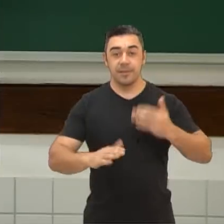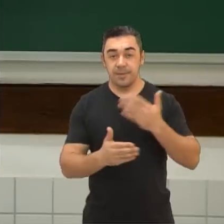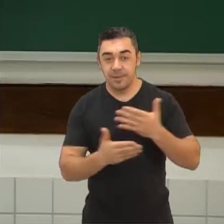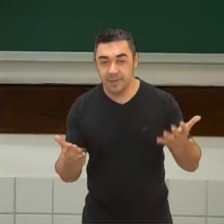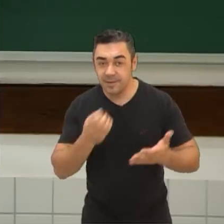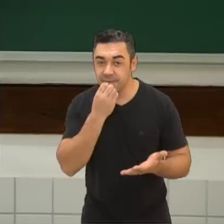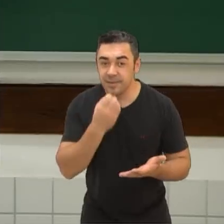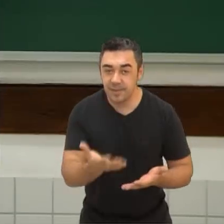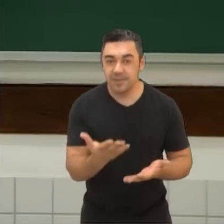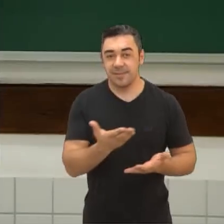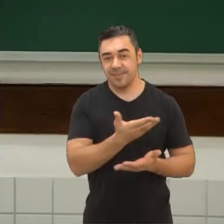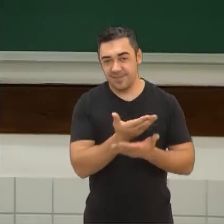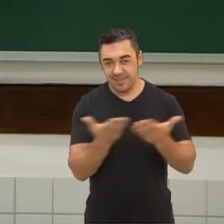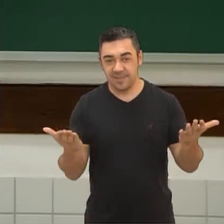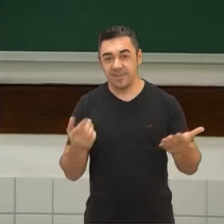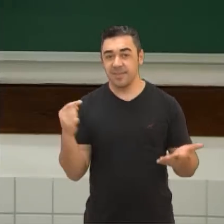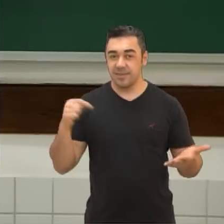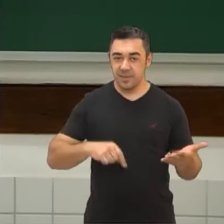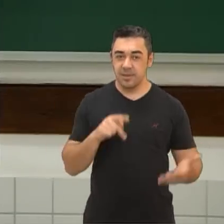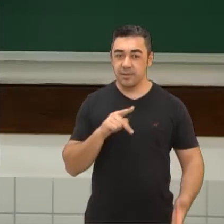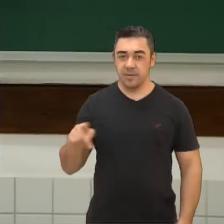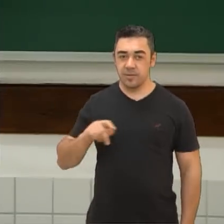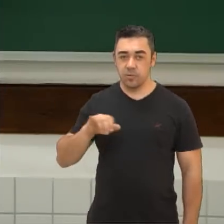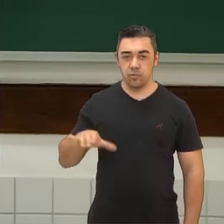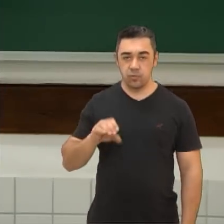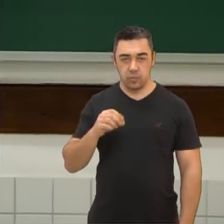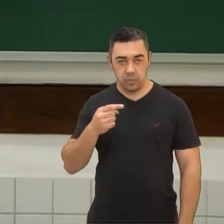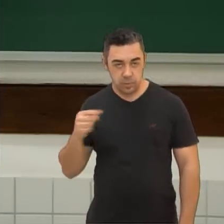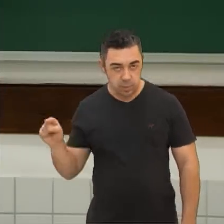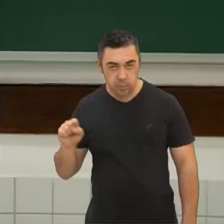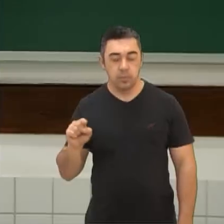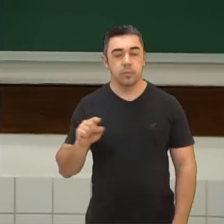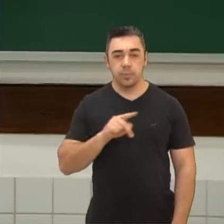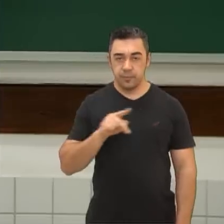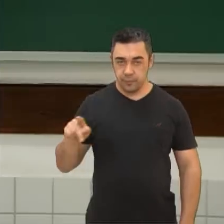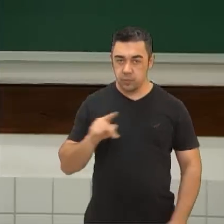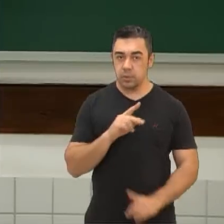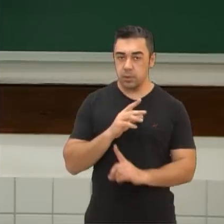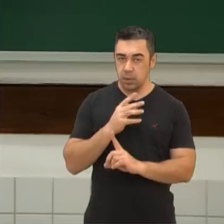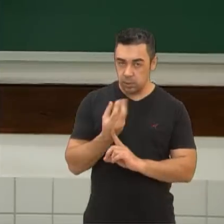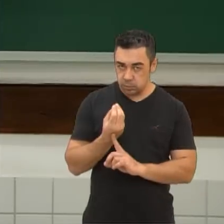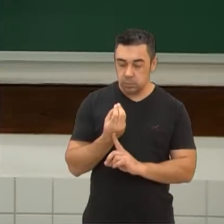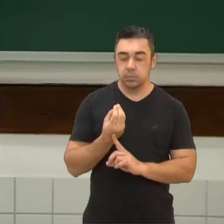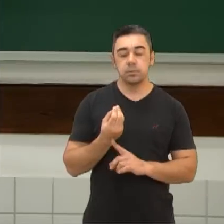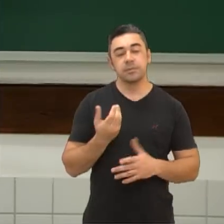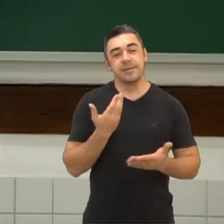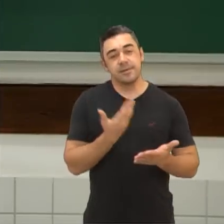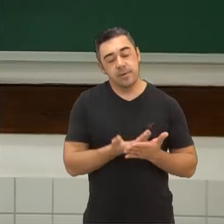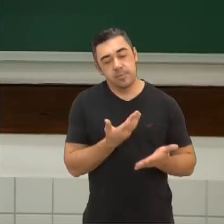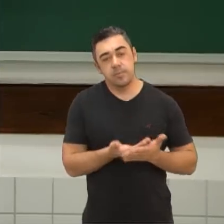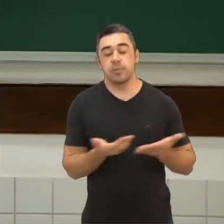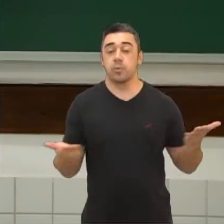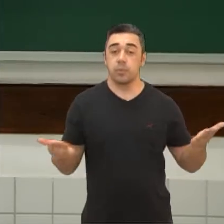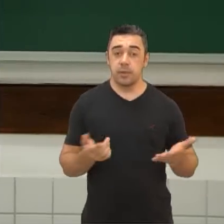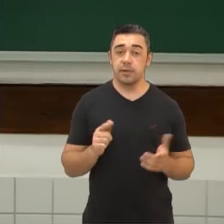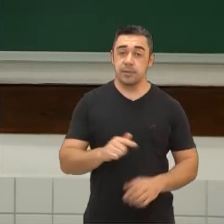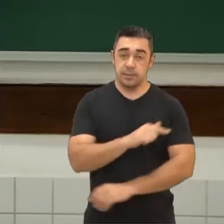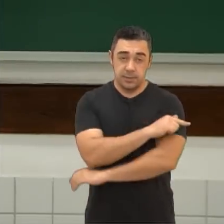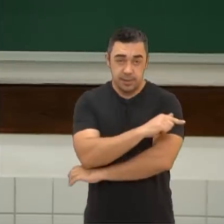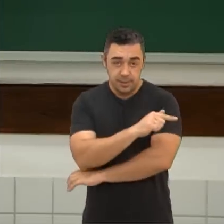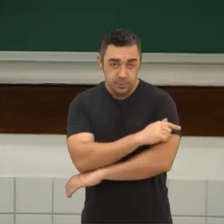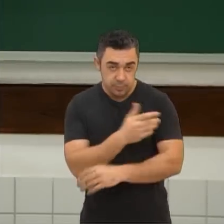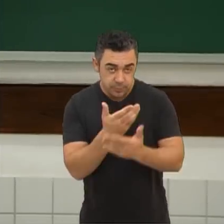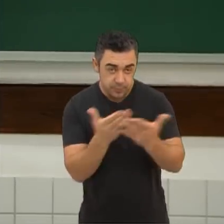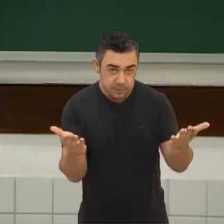Olá pessoal, tudo bem? Então aqui é o professor João, de arte, tá? Vamos ter mais uma aula aqui do 7º ano com